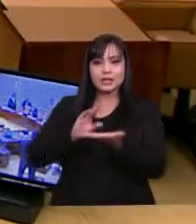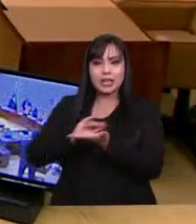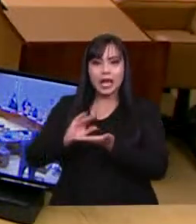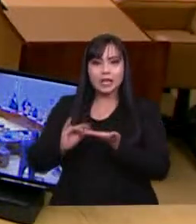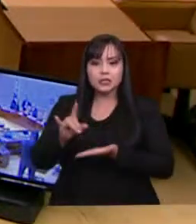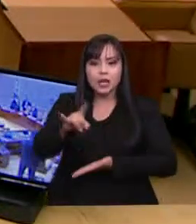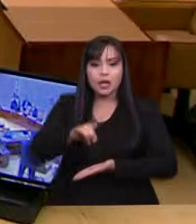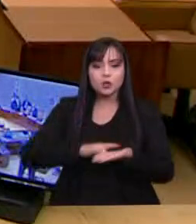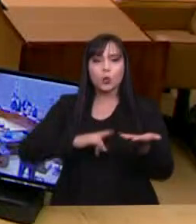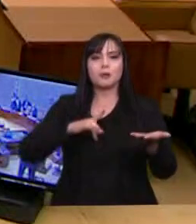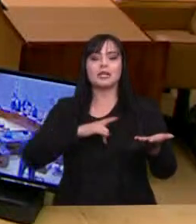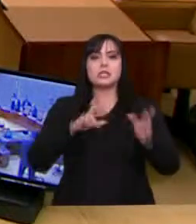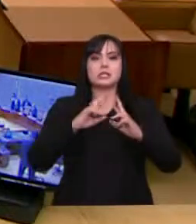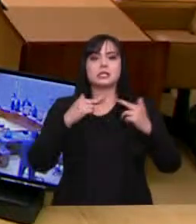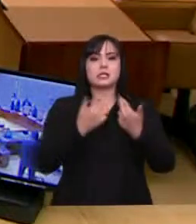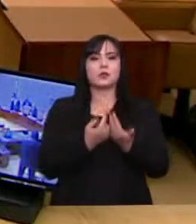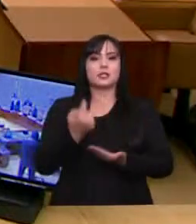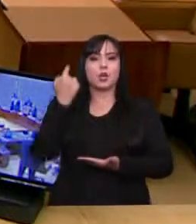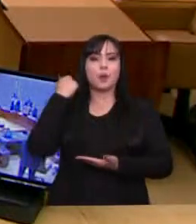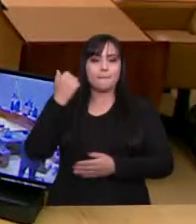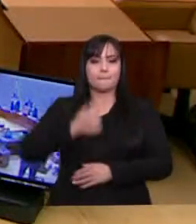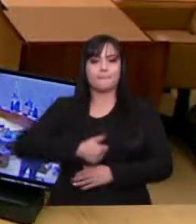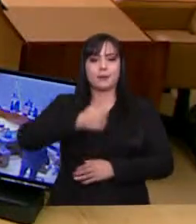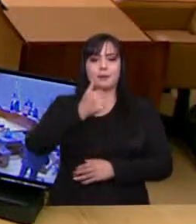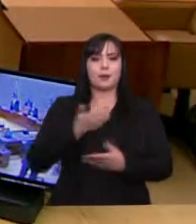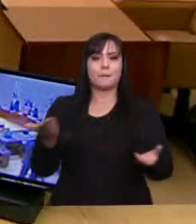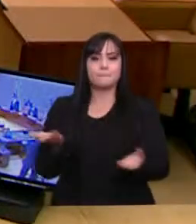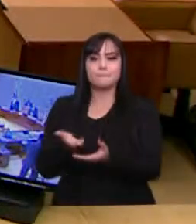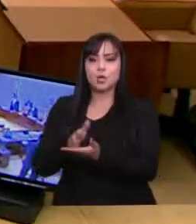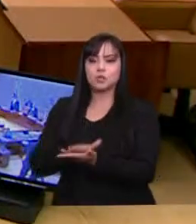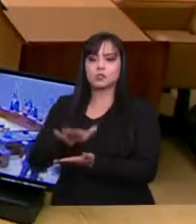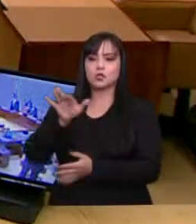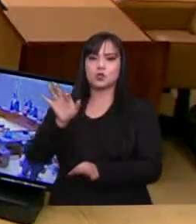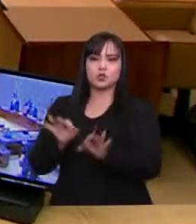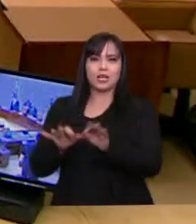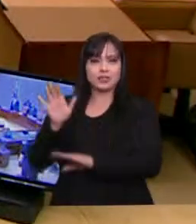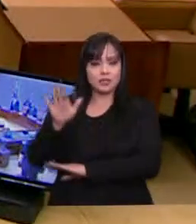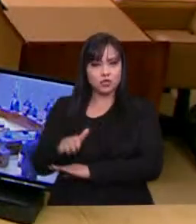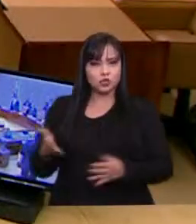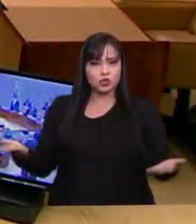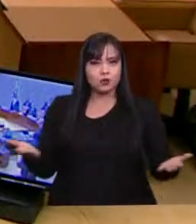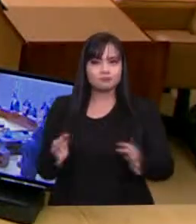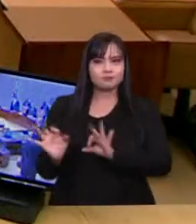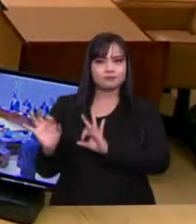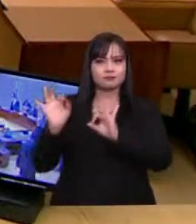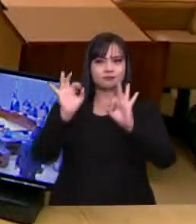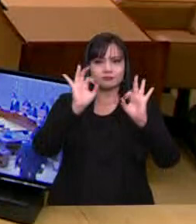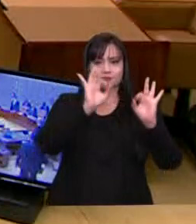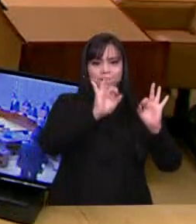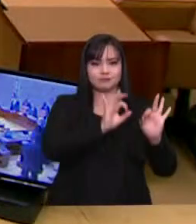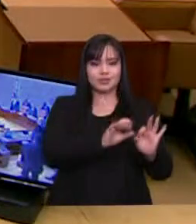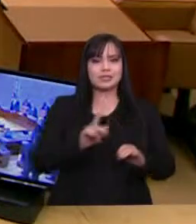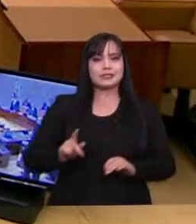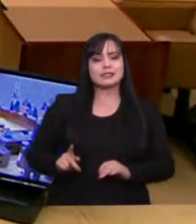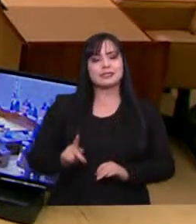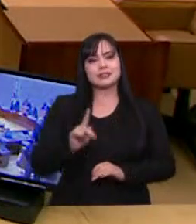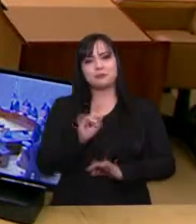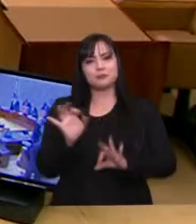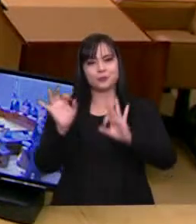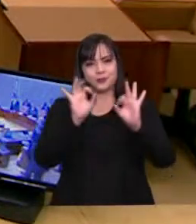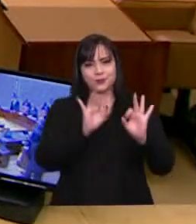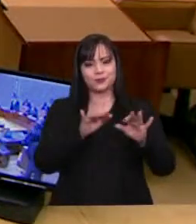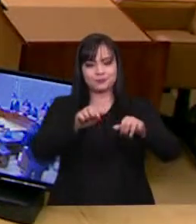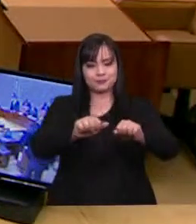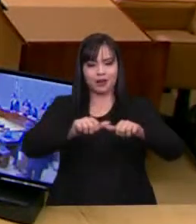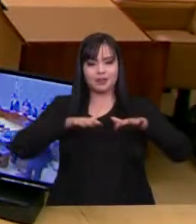sessão anterior e o primeiro processo a ser julgado na tarde de hoje que vamos acompanhar a partir de agora como sempre ao vivo direto